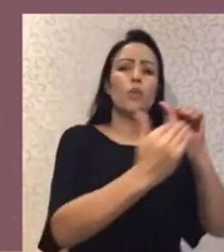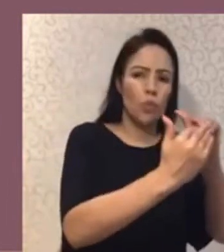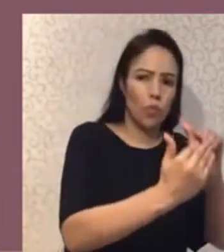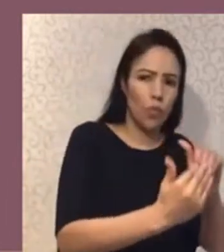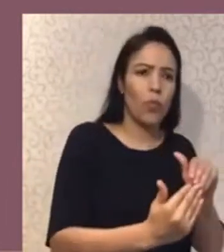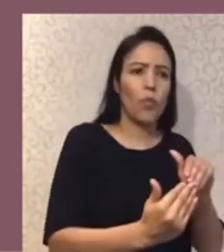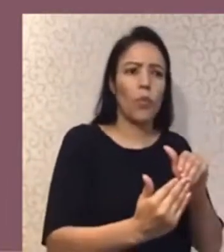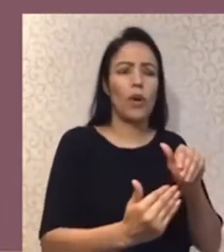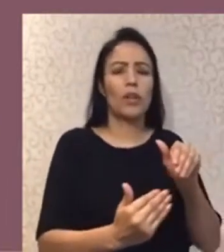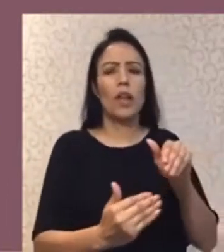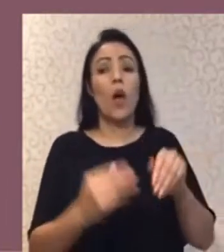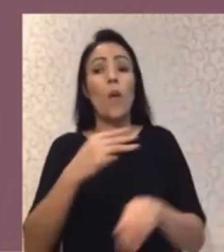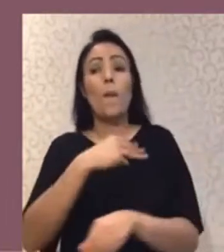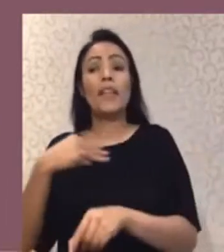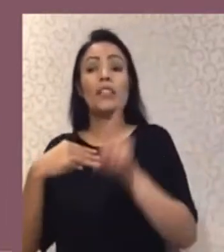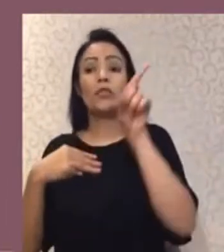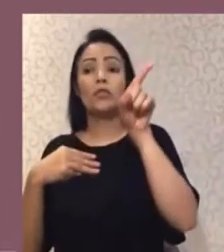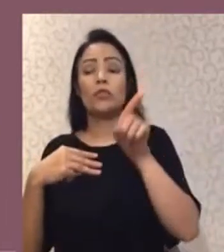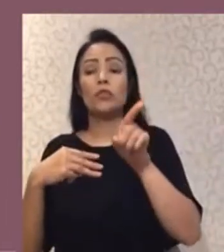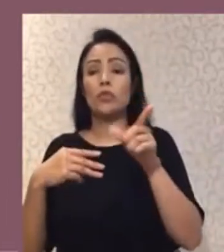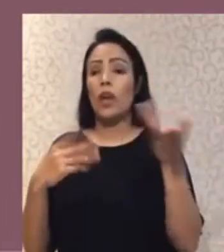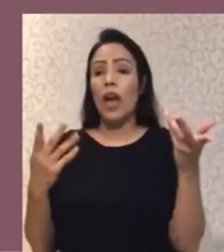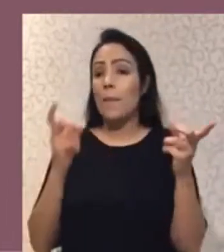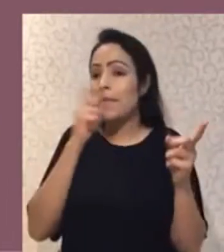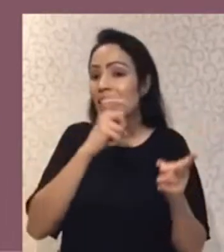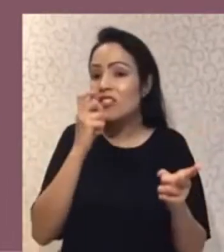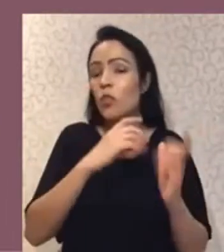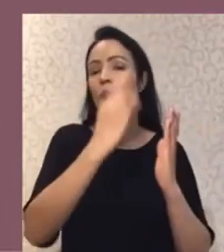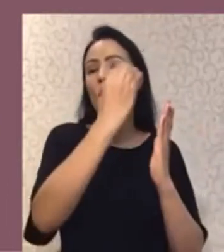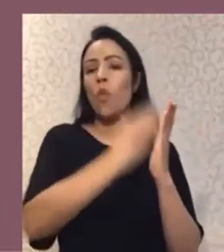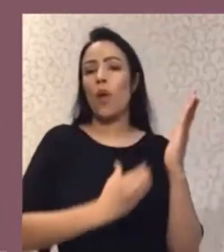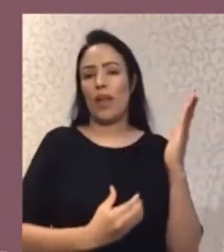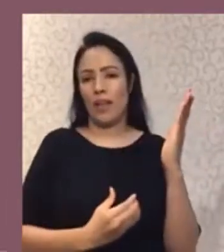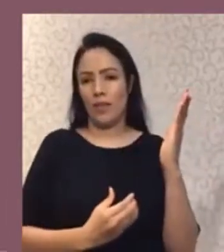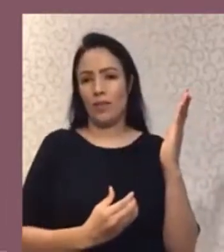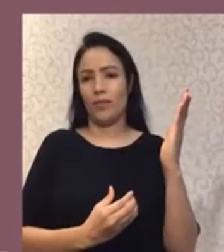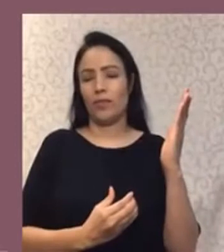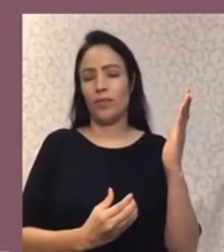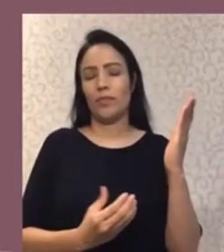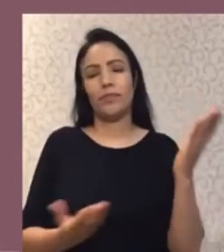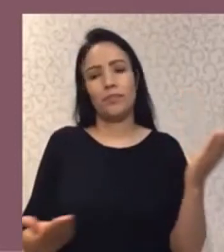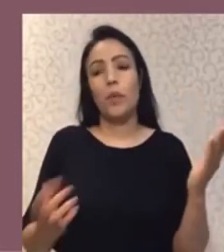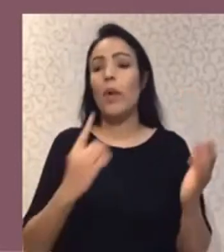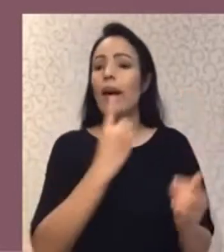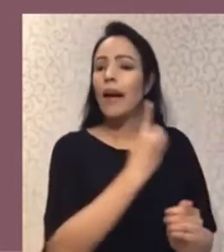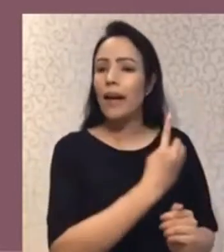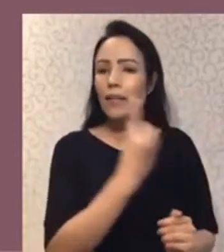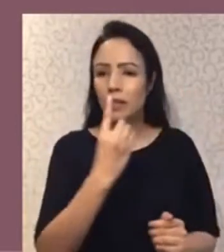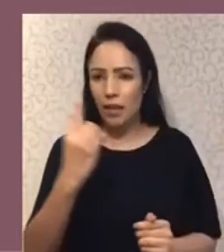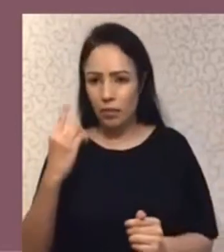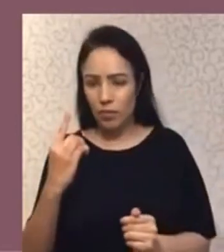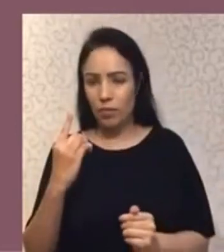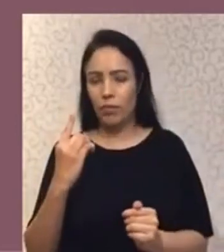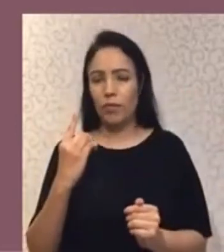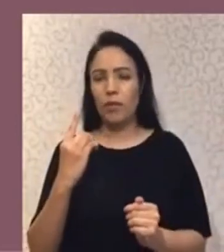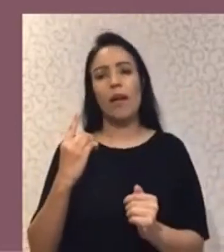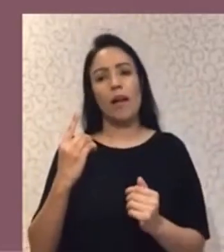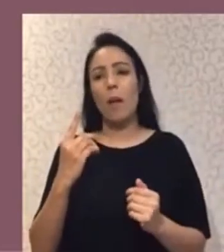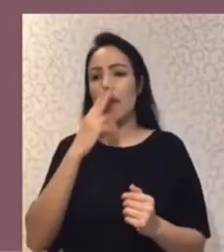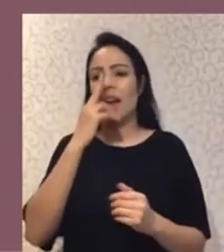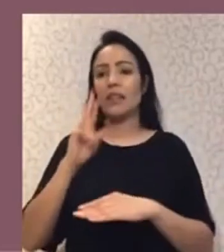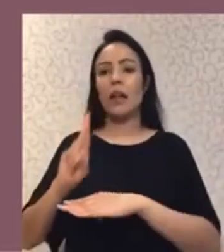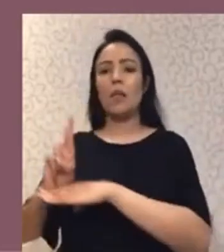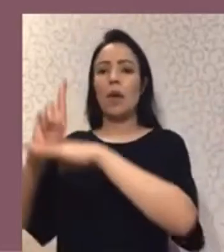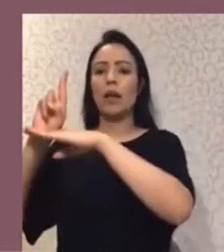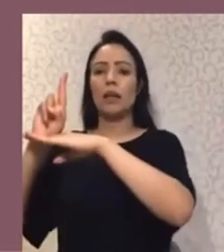não representa eles, ou que não representa. Então, o que está ali? Cada sujeito negro representa todos os outros negros. E